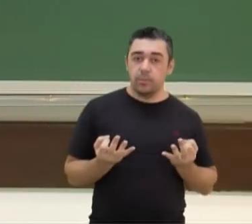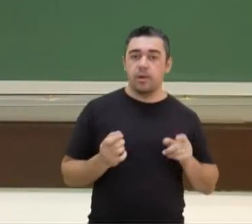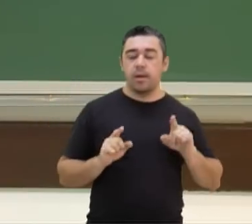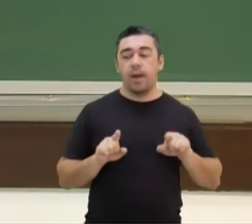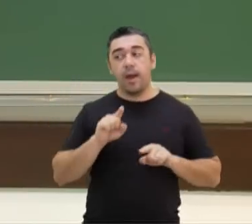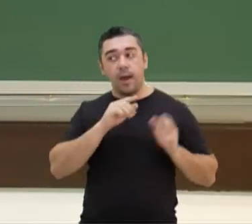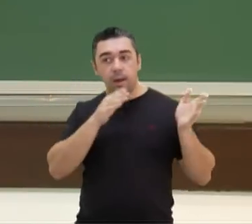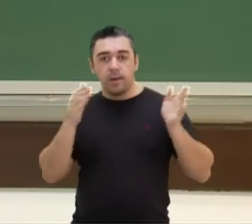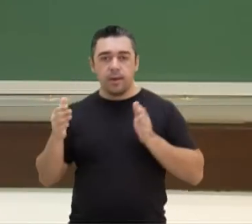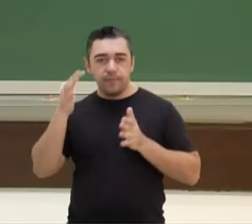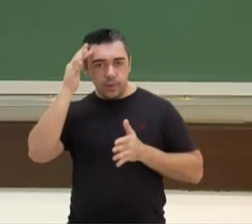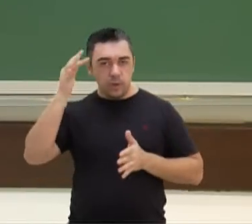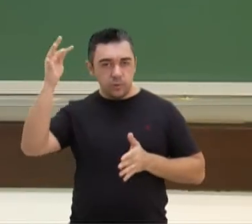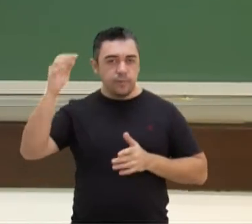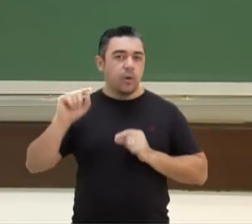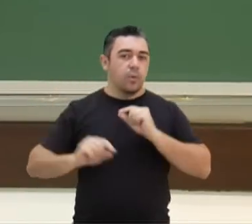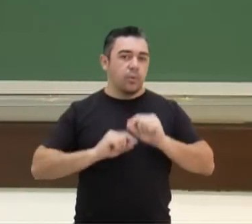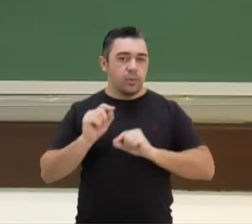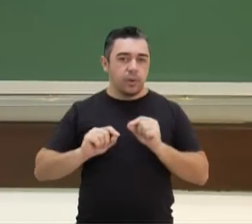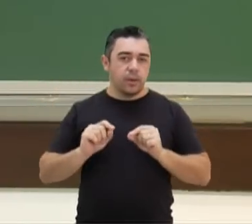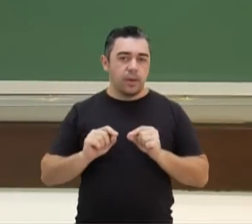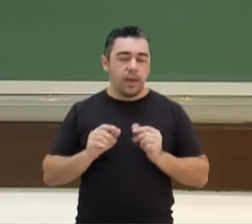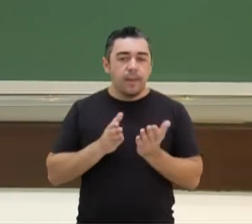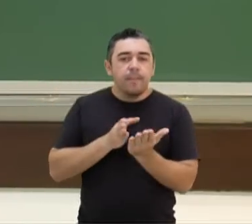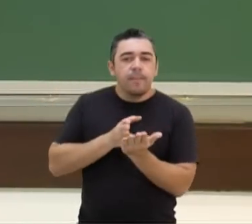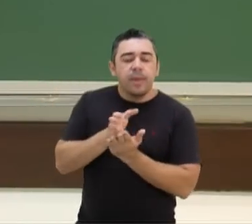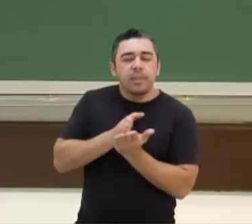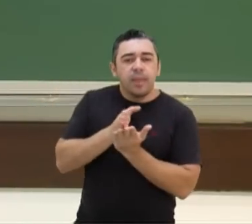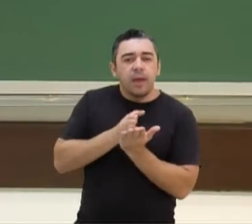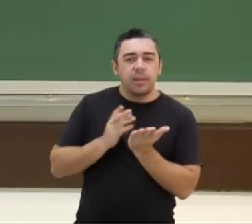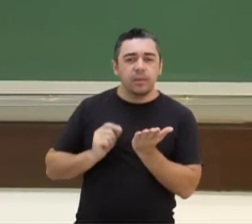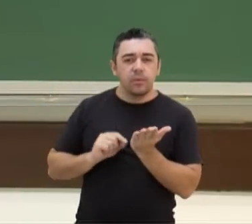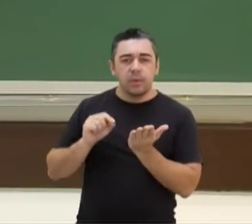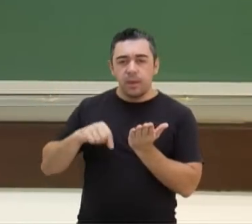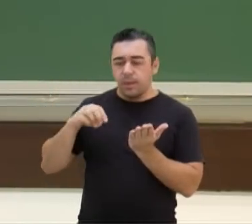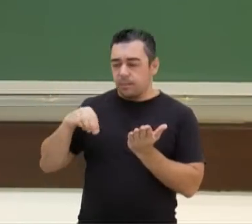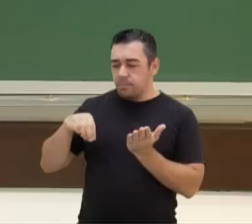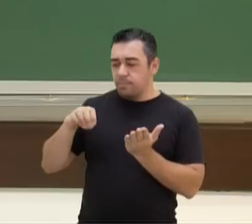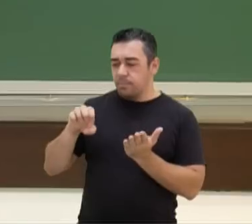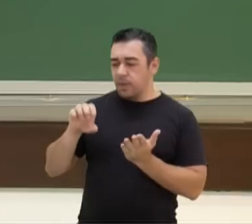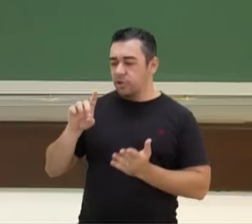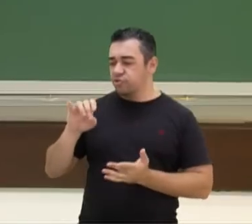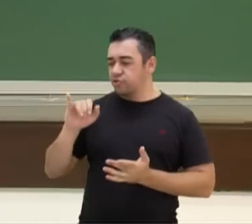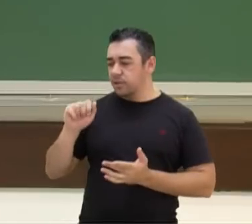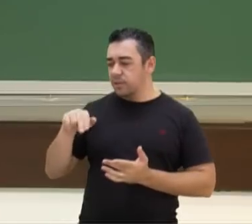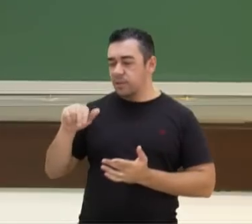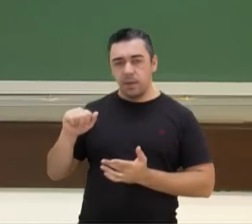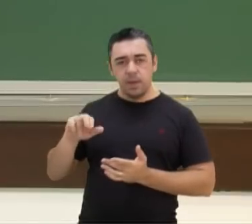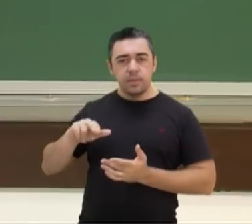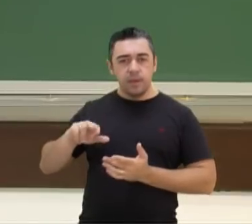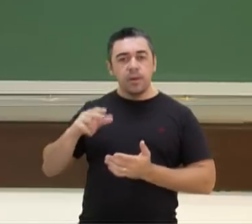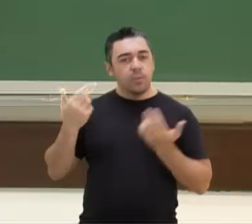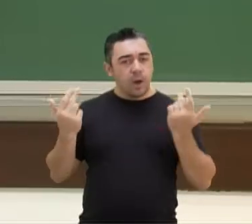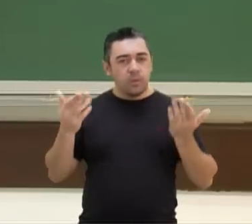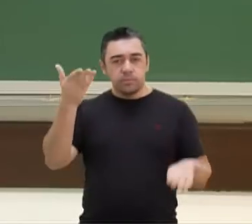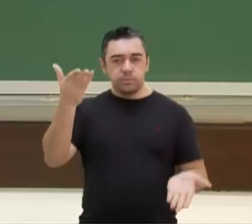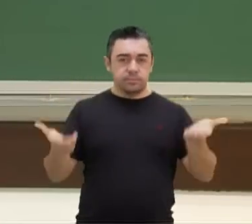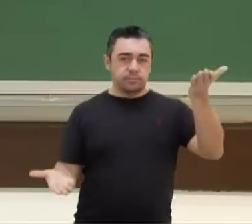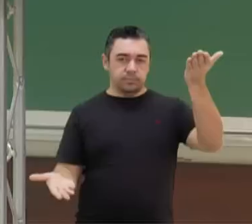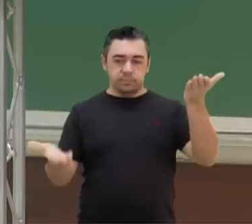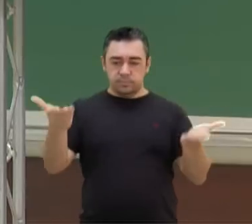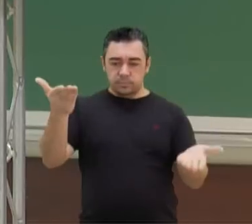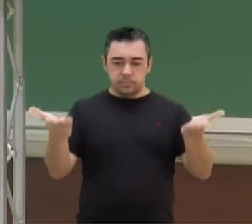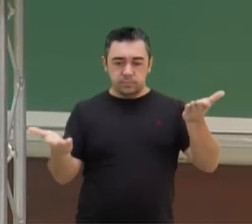filosofia. E ela é encontrada pelo meio termo, a mediania, o meio termo entre extremos. Olha que interessante que a